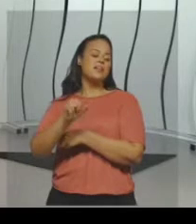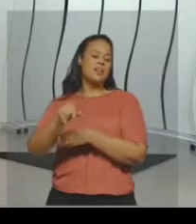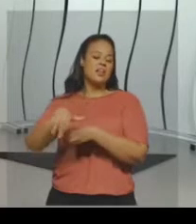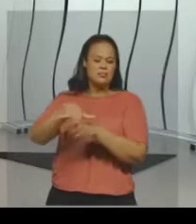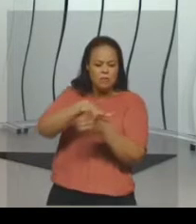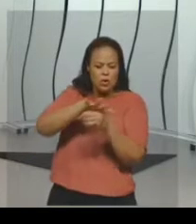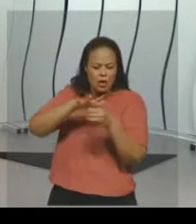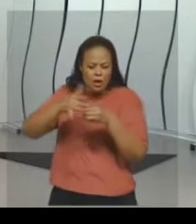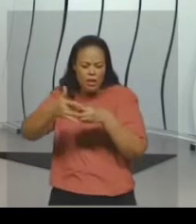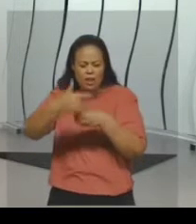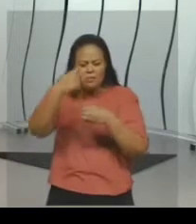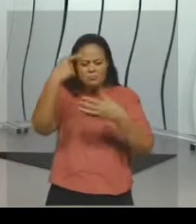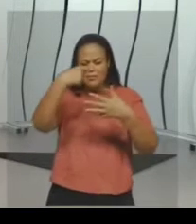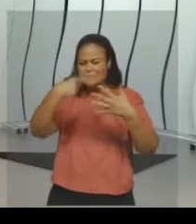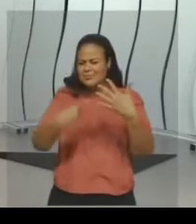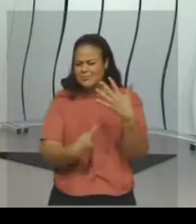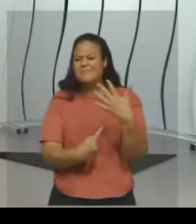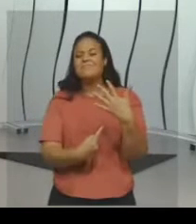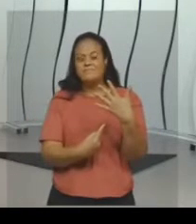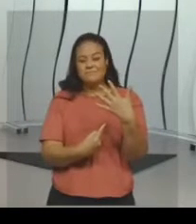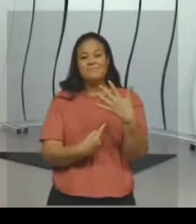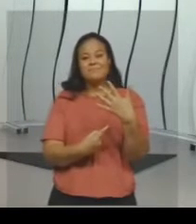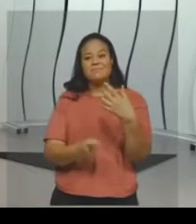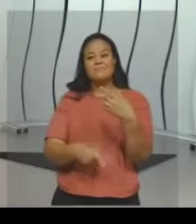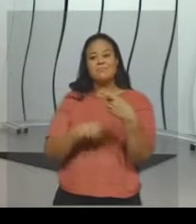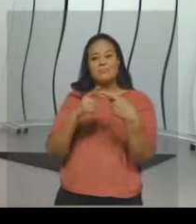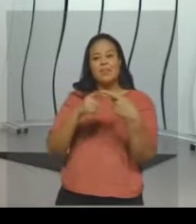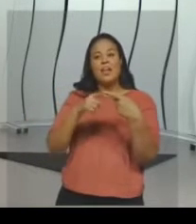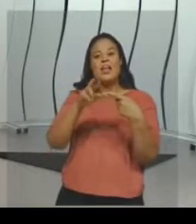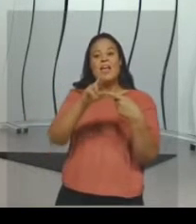Na bactéria, nós consideramos o ribossomo como